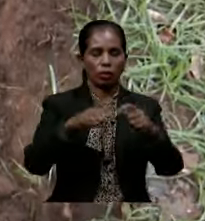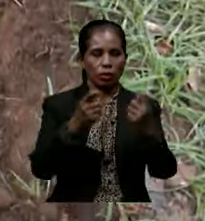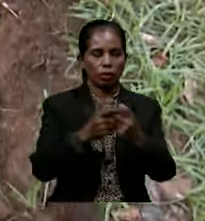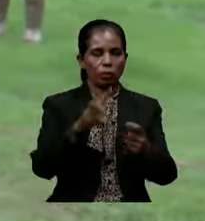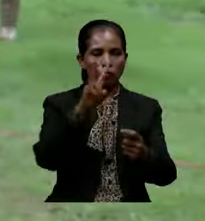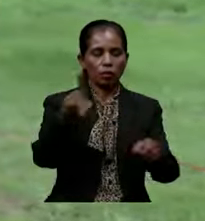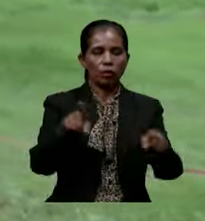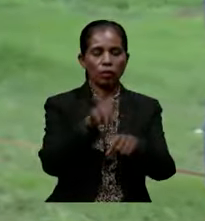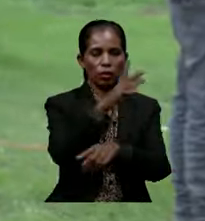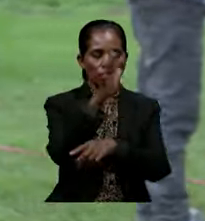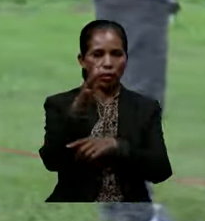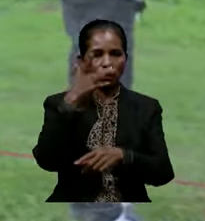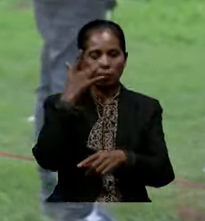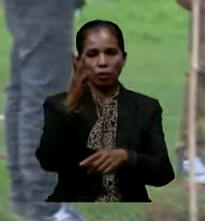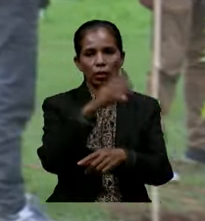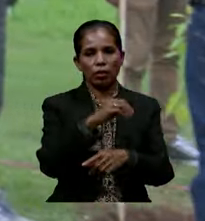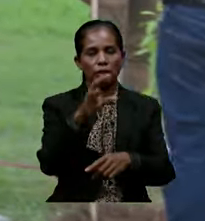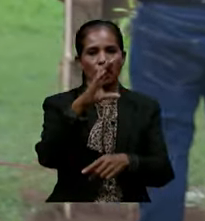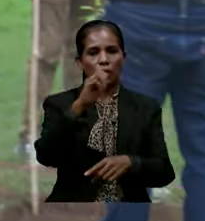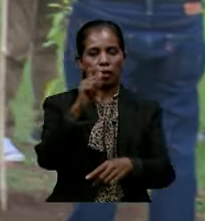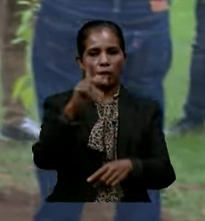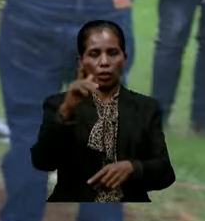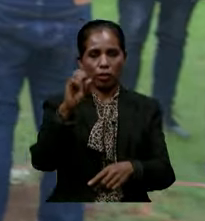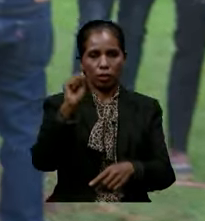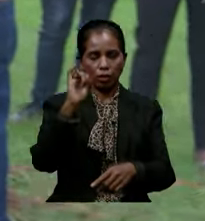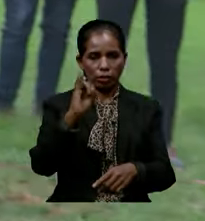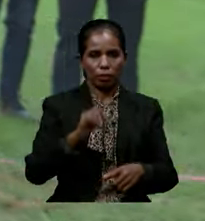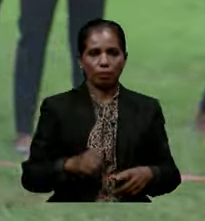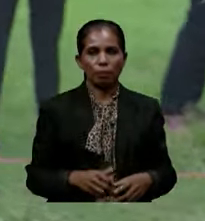hanesan aika meli no aikasi. John Carlos Tomás Soares Gimen.